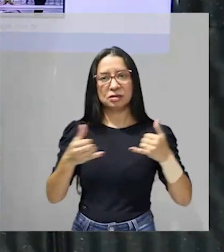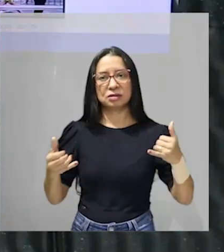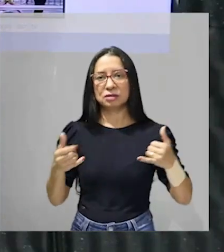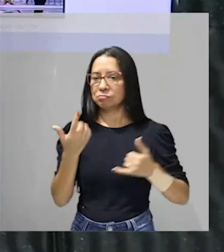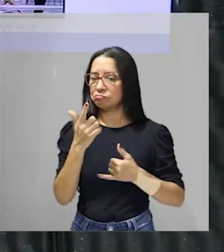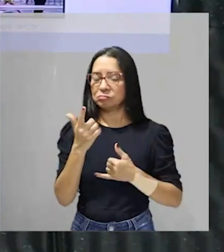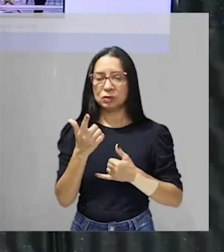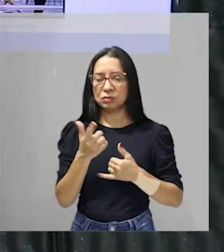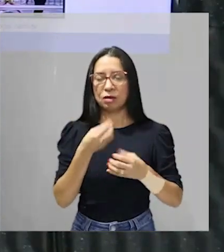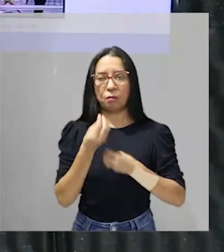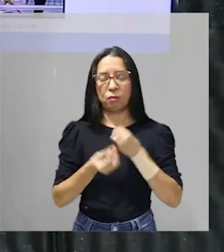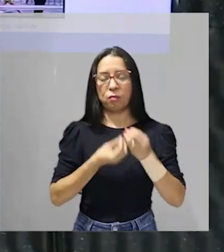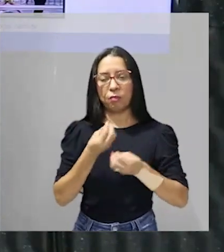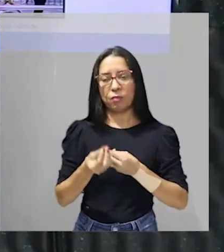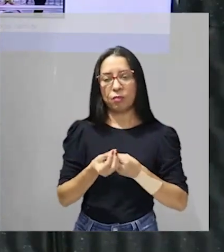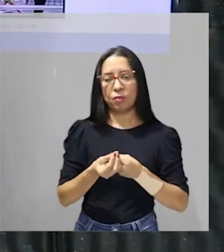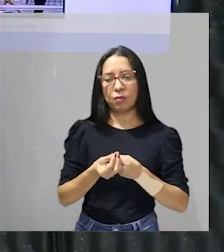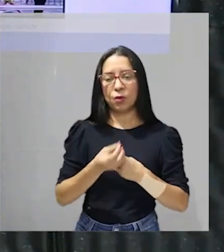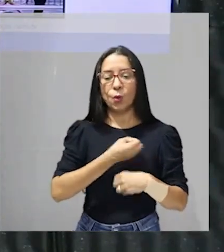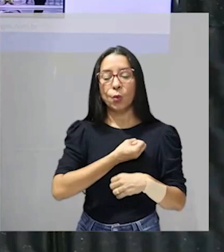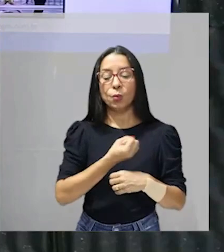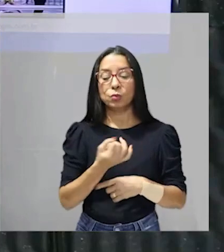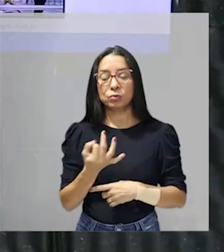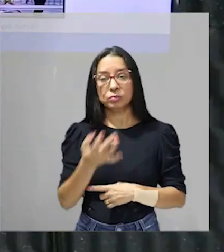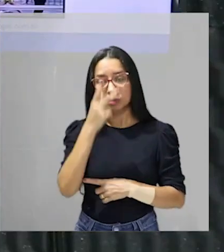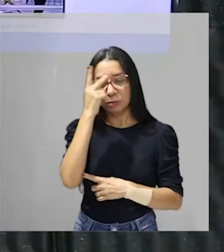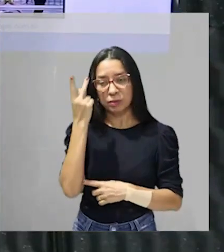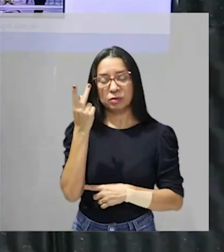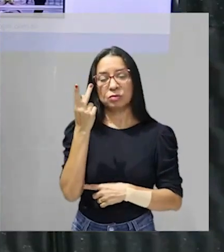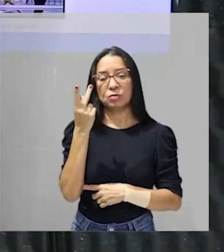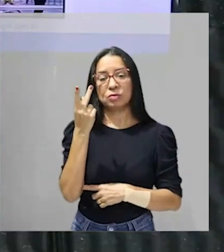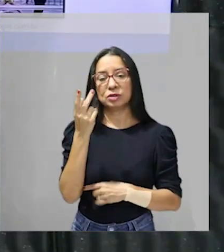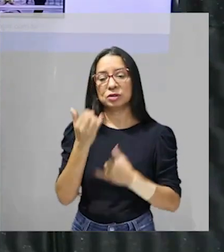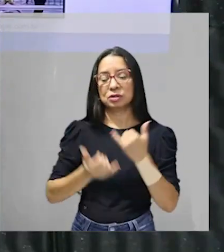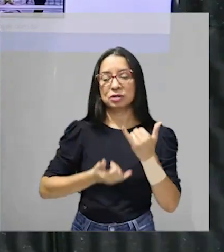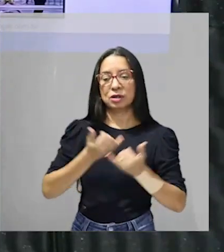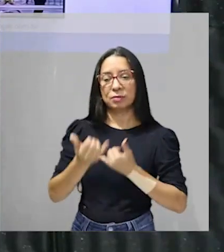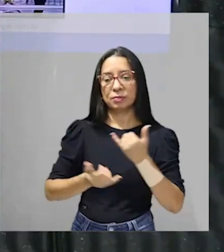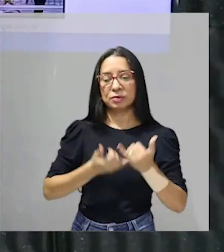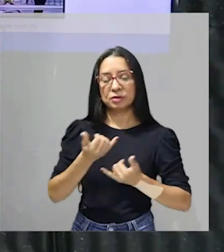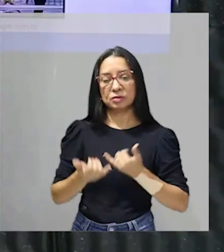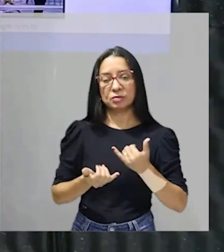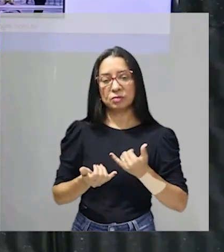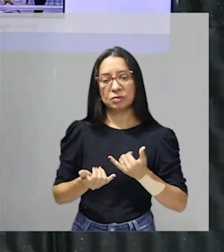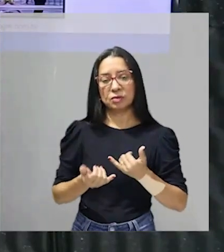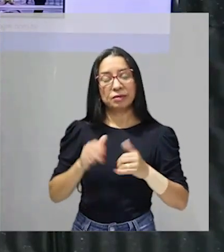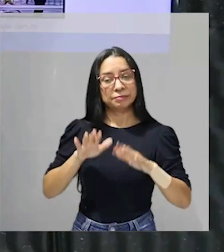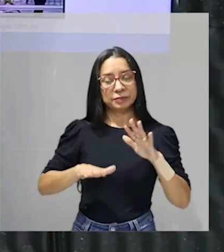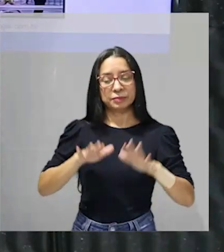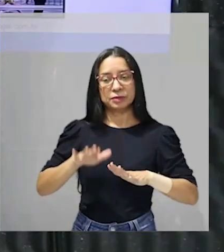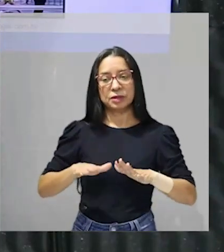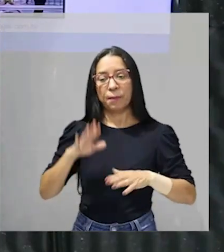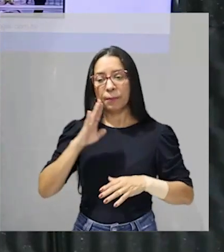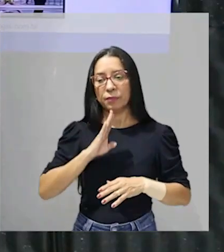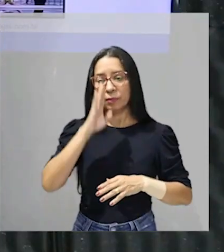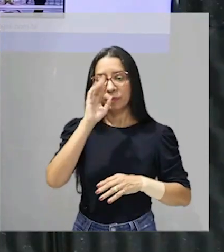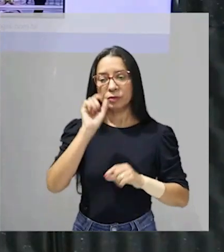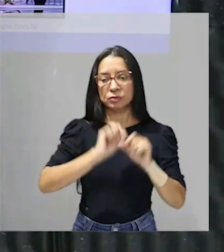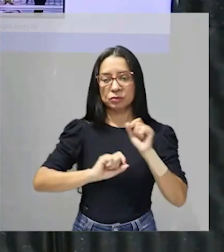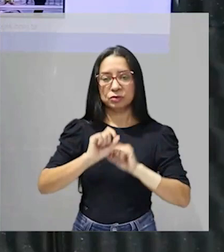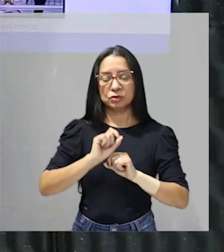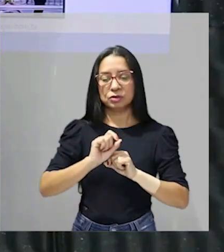número de atletas o número de crianças participantes indivíduos participantes numa pasta de travinha deve vai depender principalmente de que